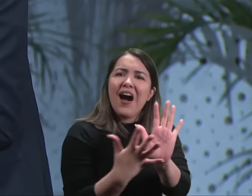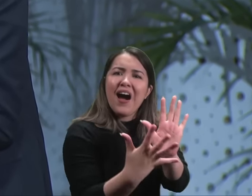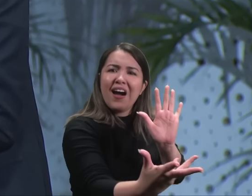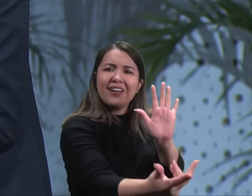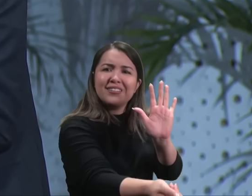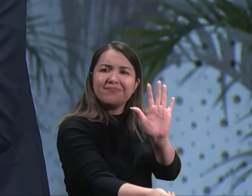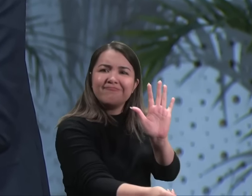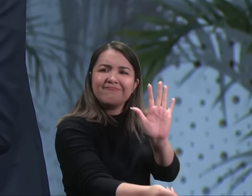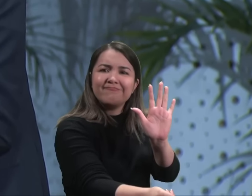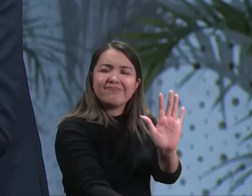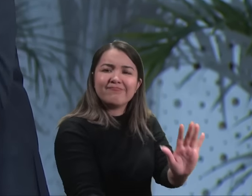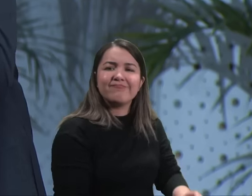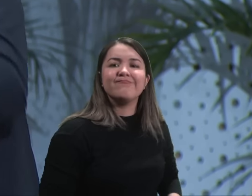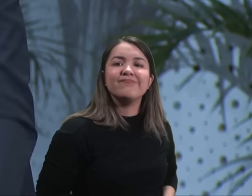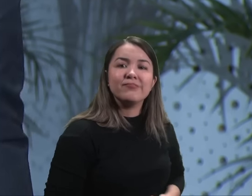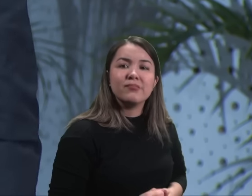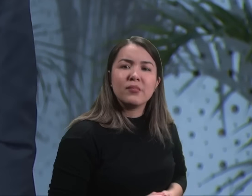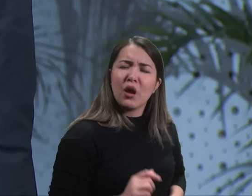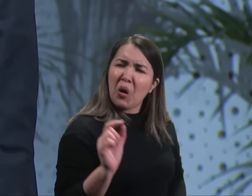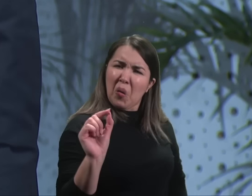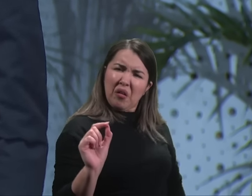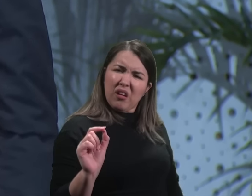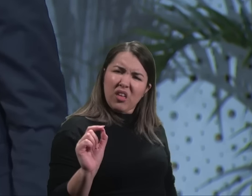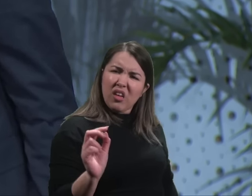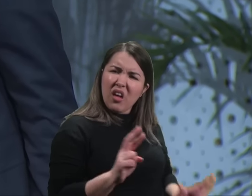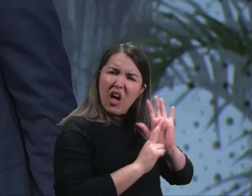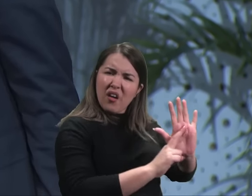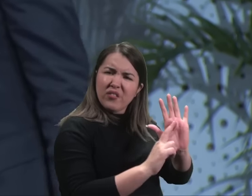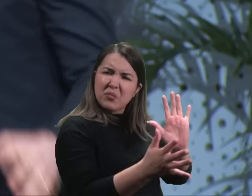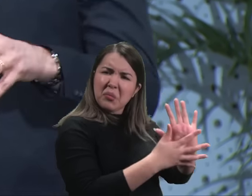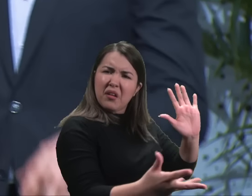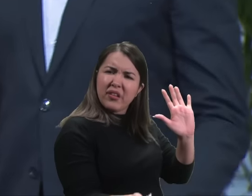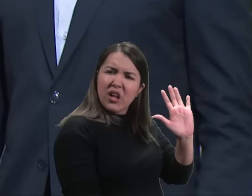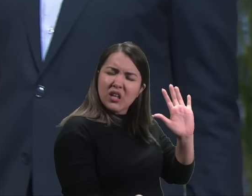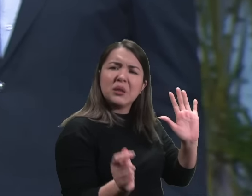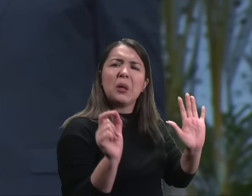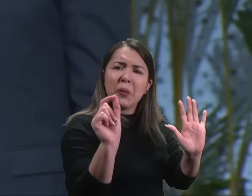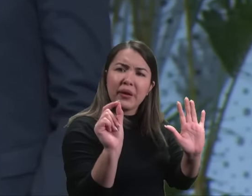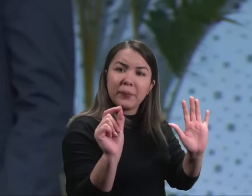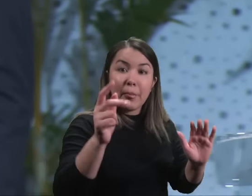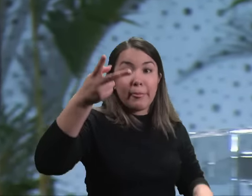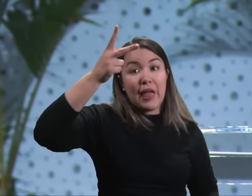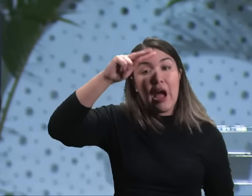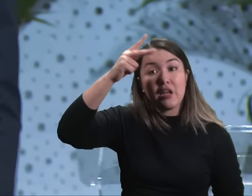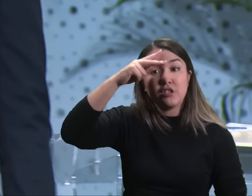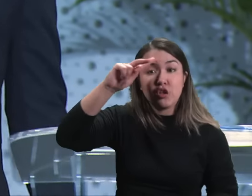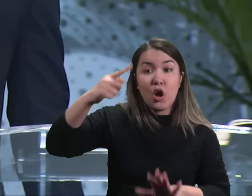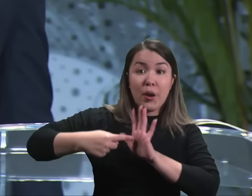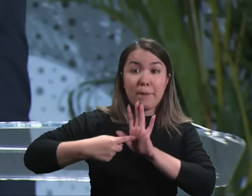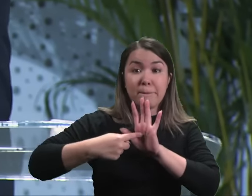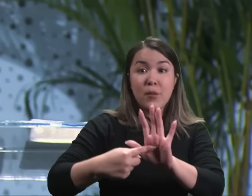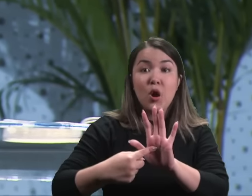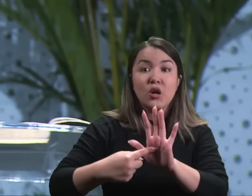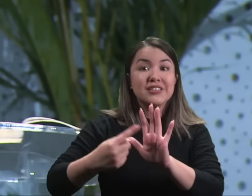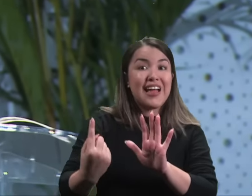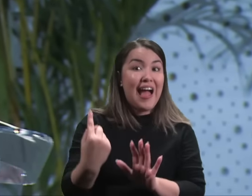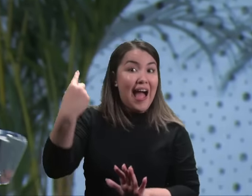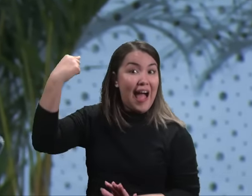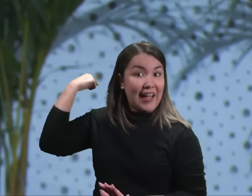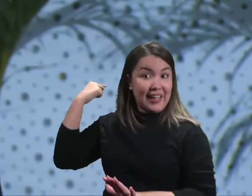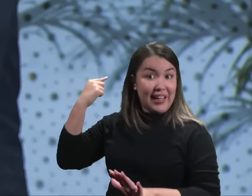Doce Revelação que doce revela est e a história nos conta que naquela